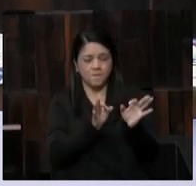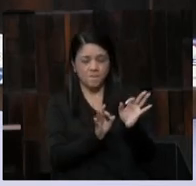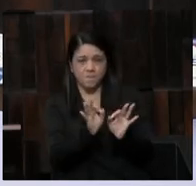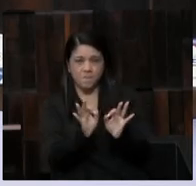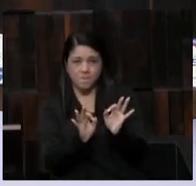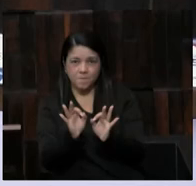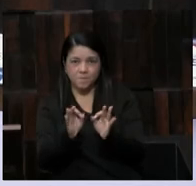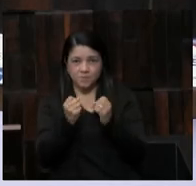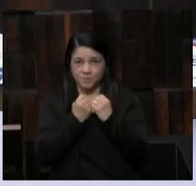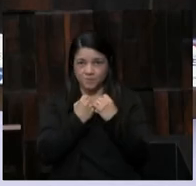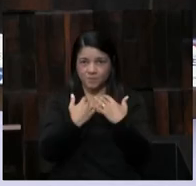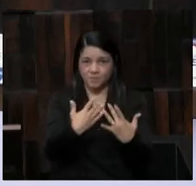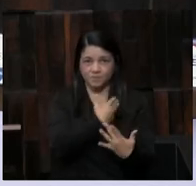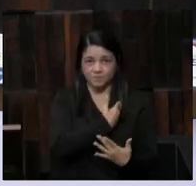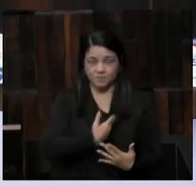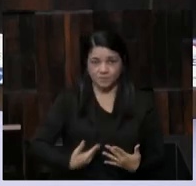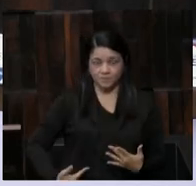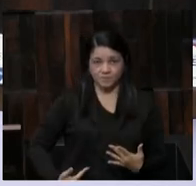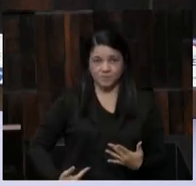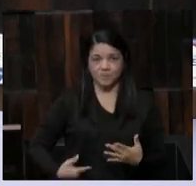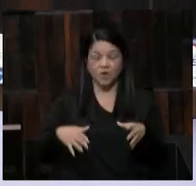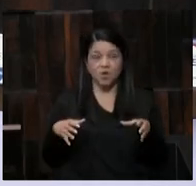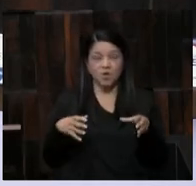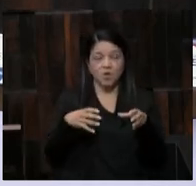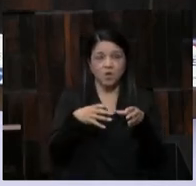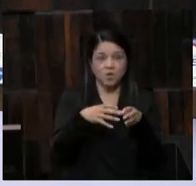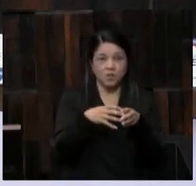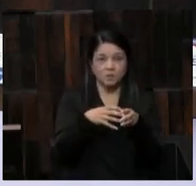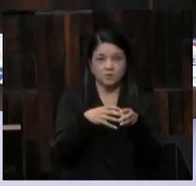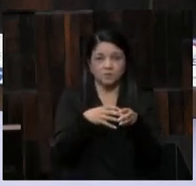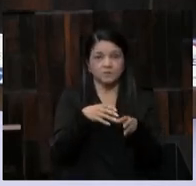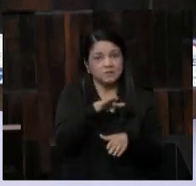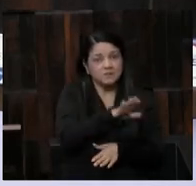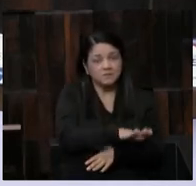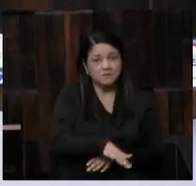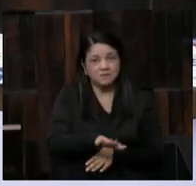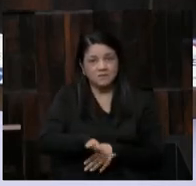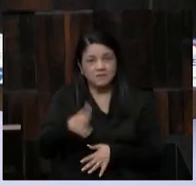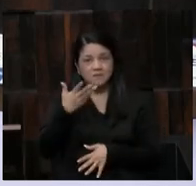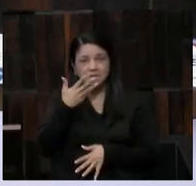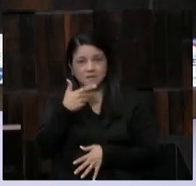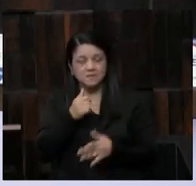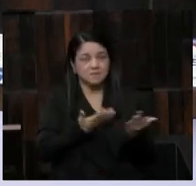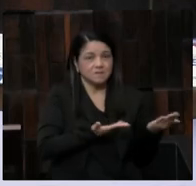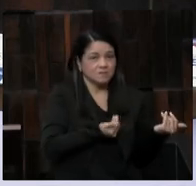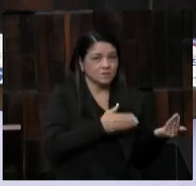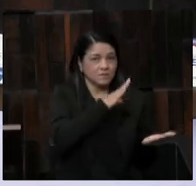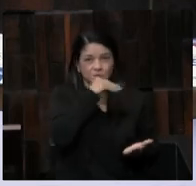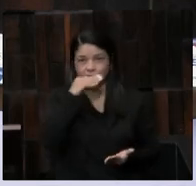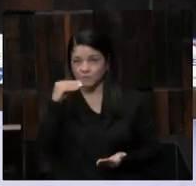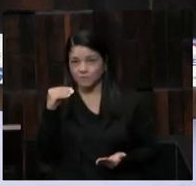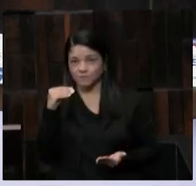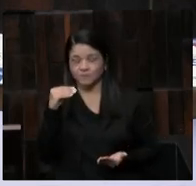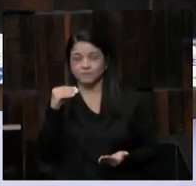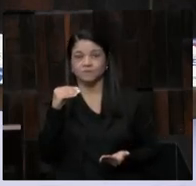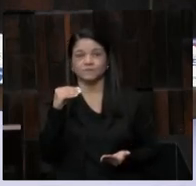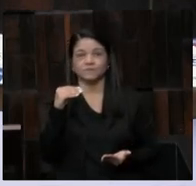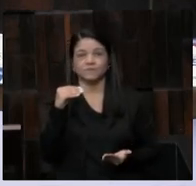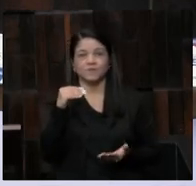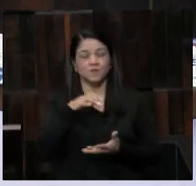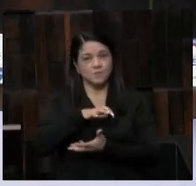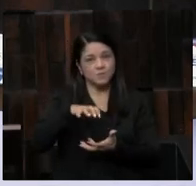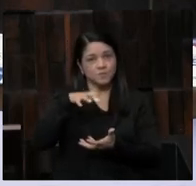preparação da audiência a Comissão das Crianças, dos Adolescentes e